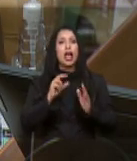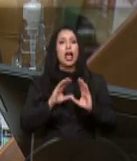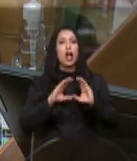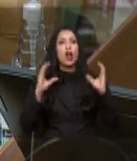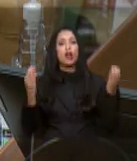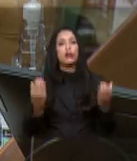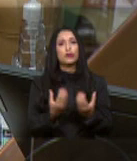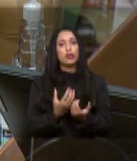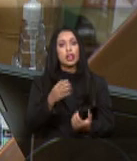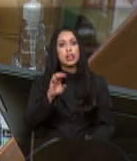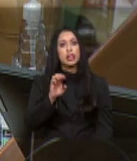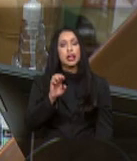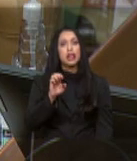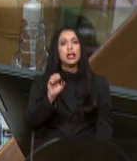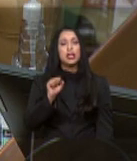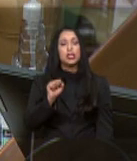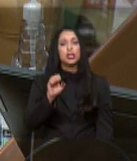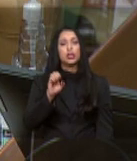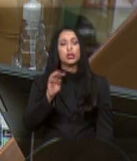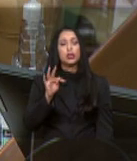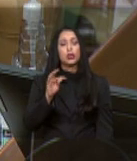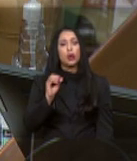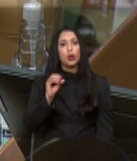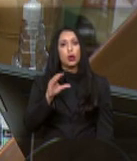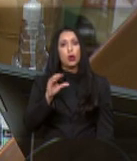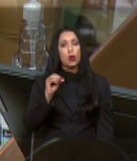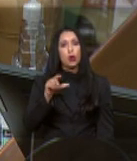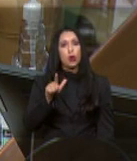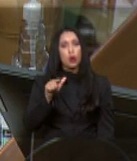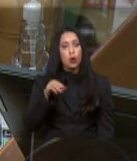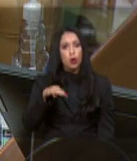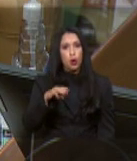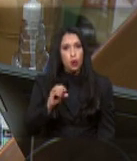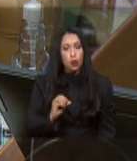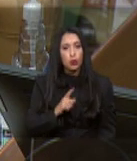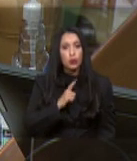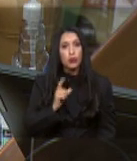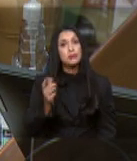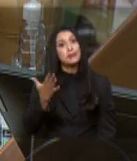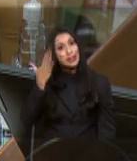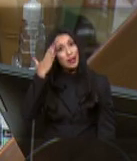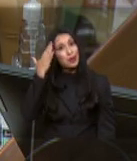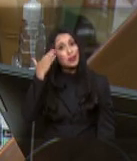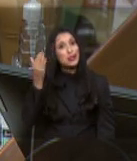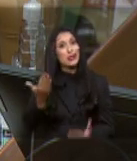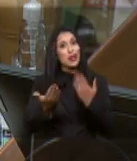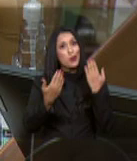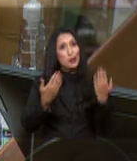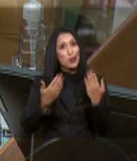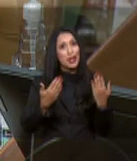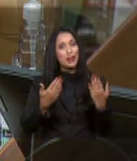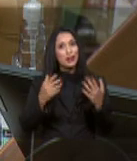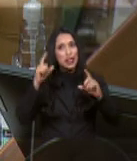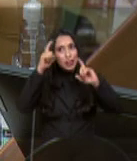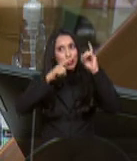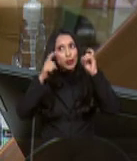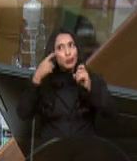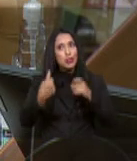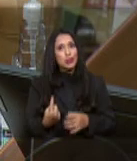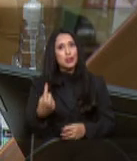até esta data de julgamento, nós vemos que as preocupações de ontem, muitas vezes